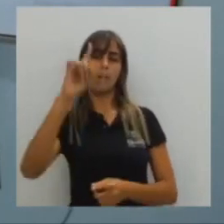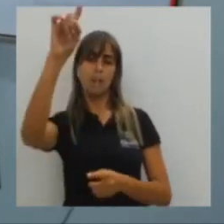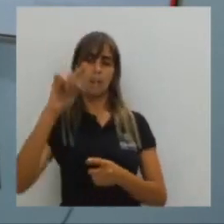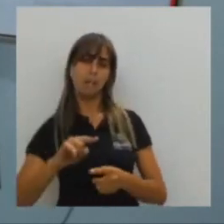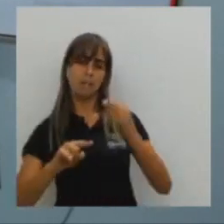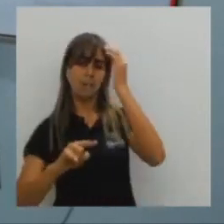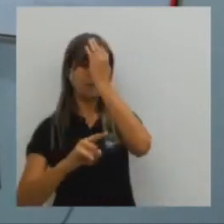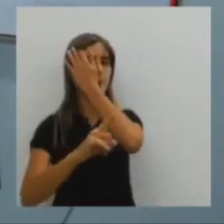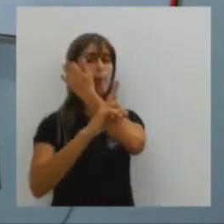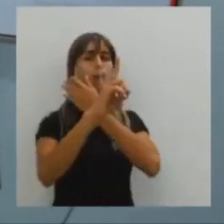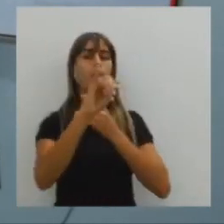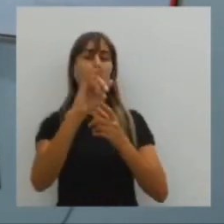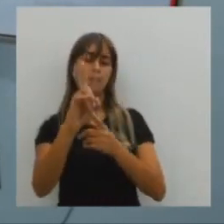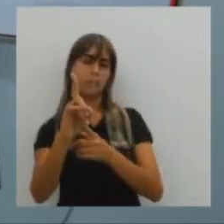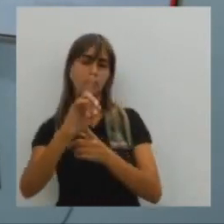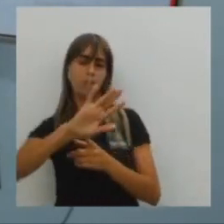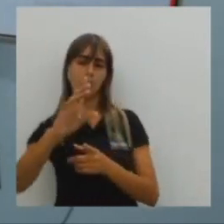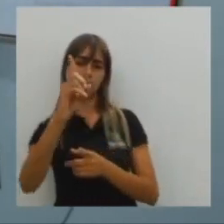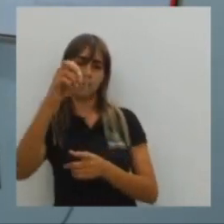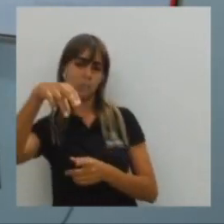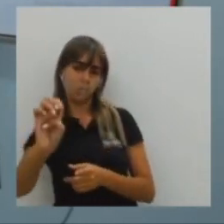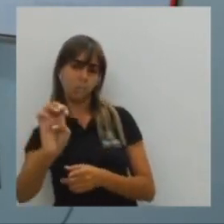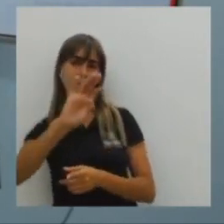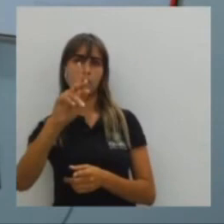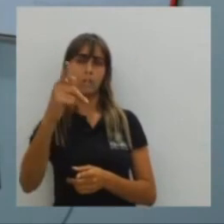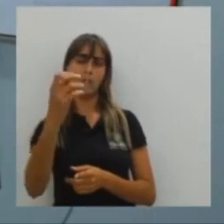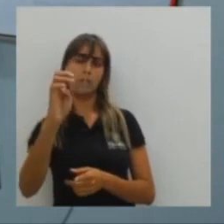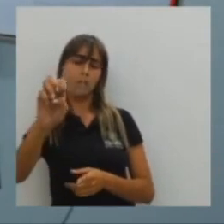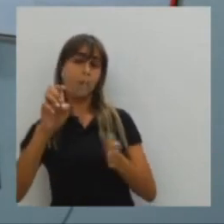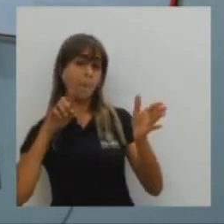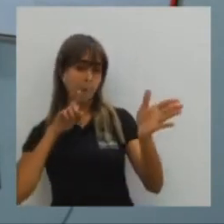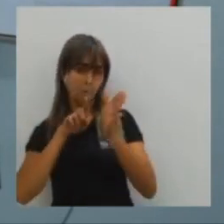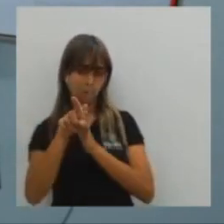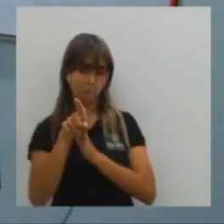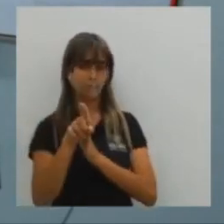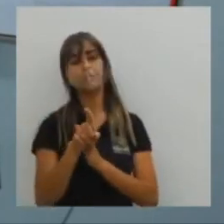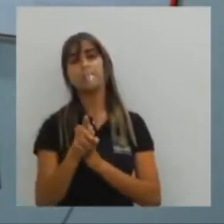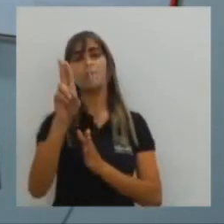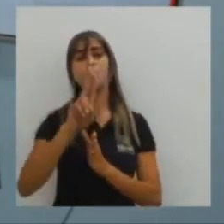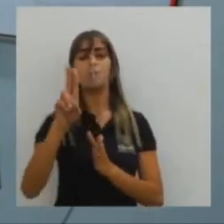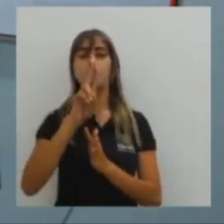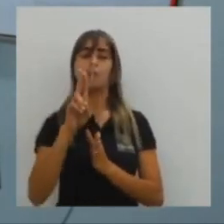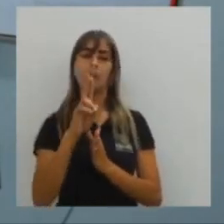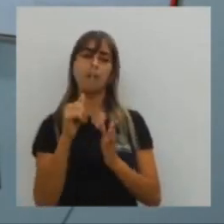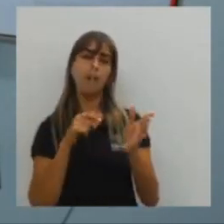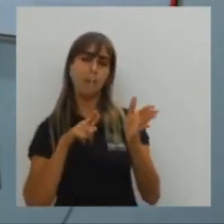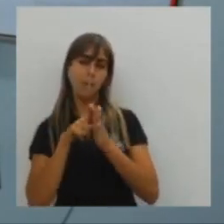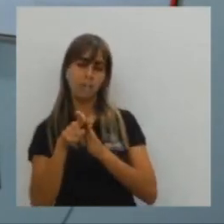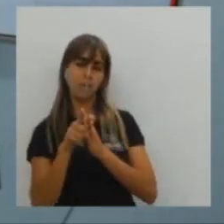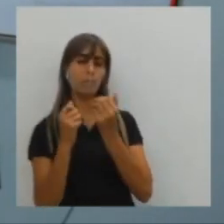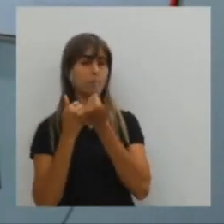frase ficaria I didn't do the homework. Perguntando, a gente vai utilizar o did indicando a pergunta,